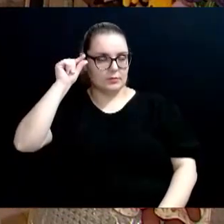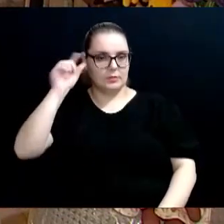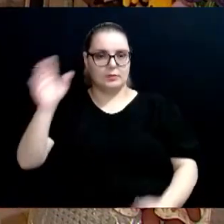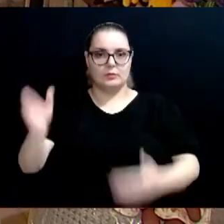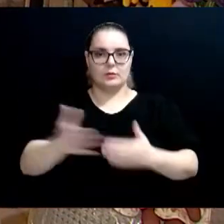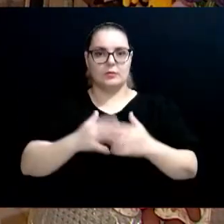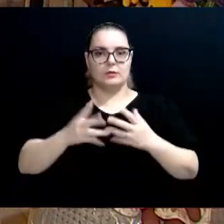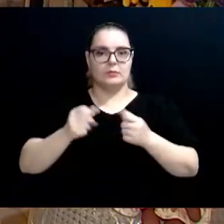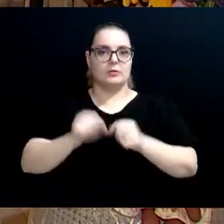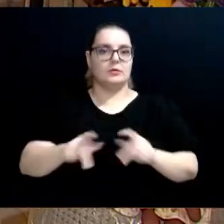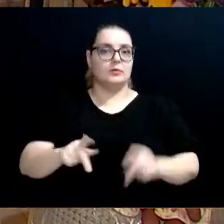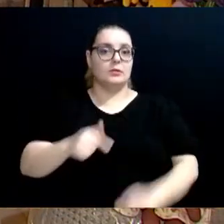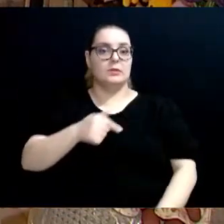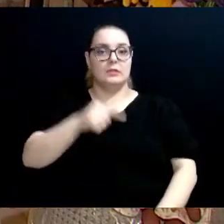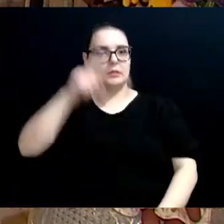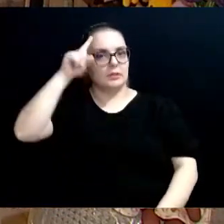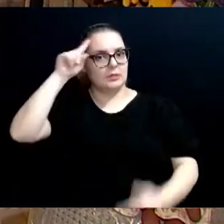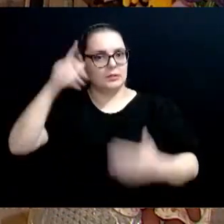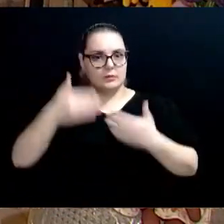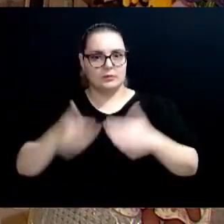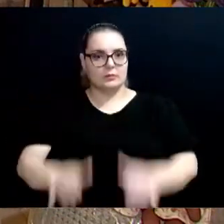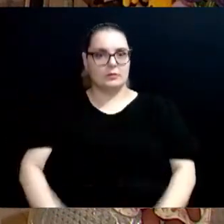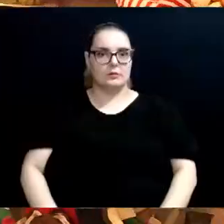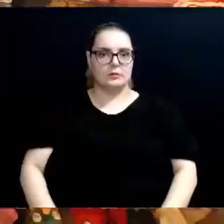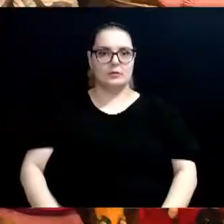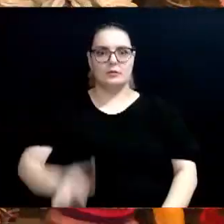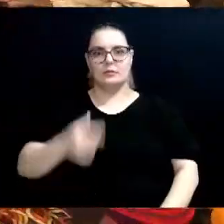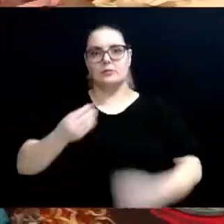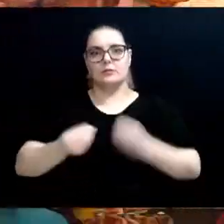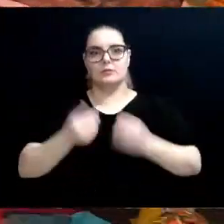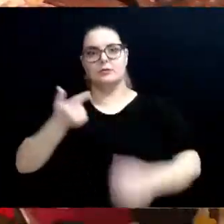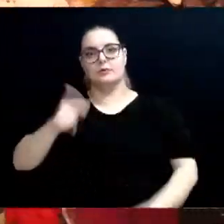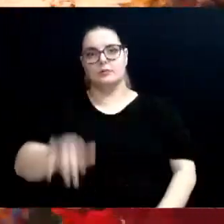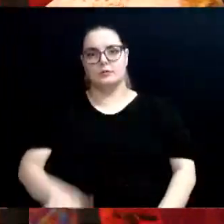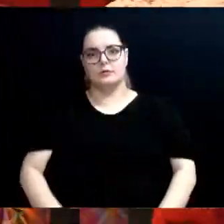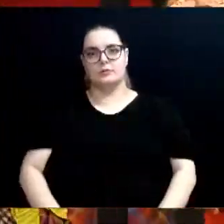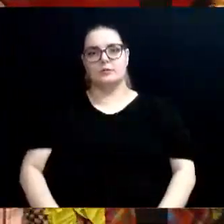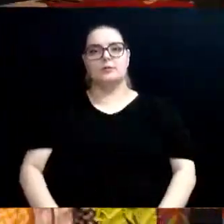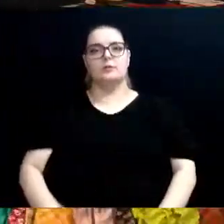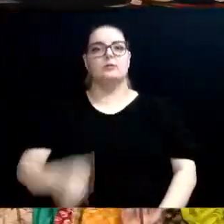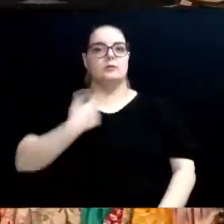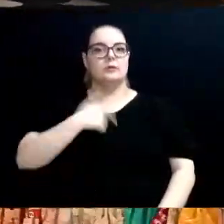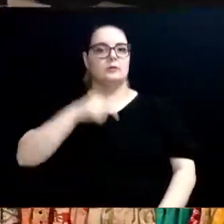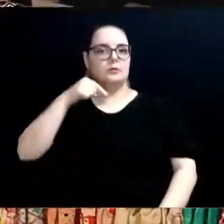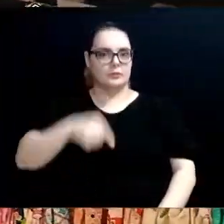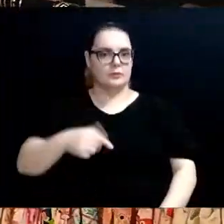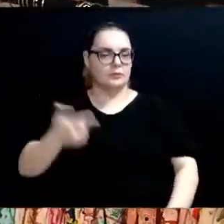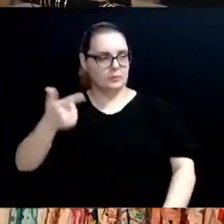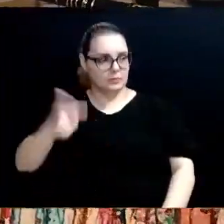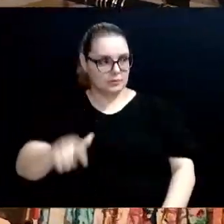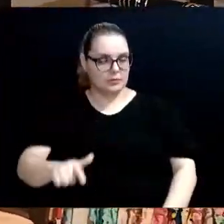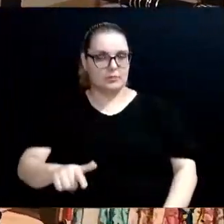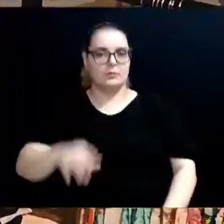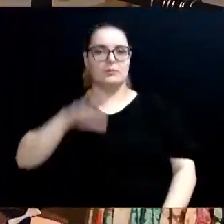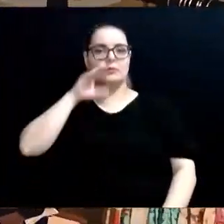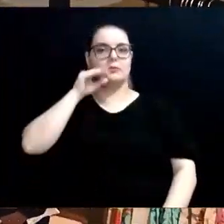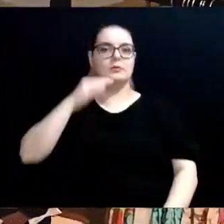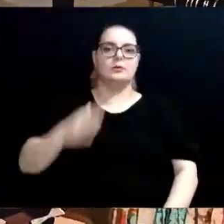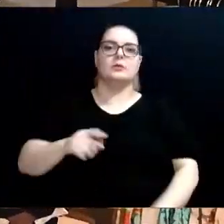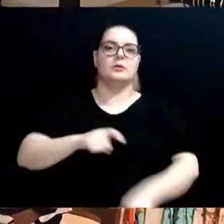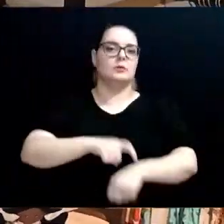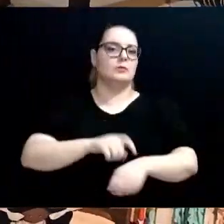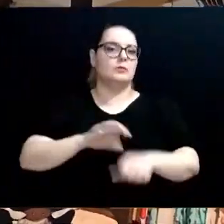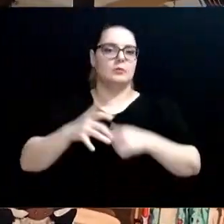o Dória fechou todos os shoppings. 7 dias nós ficamos abertos. Não tinha como manter. Nós mantivemos